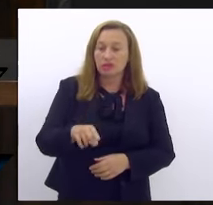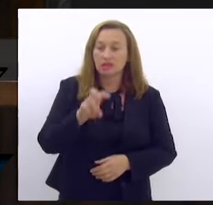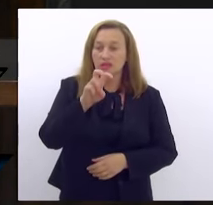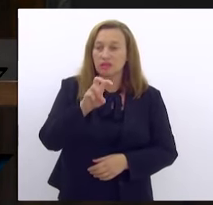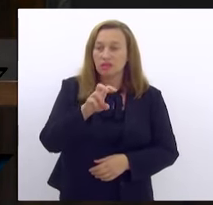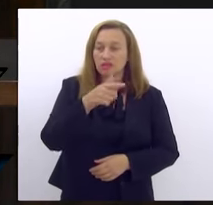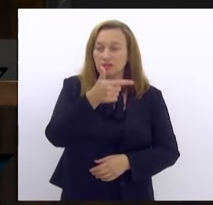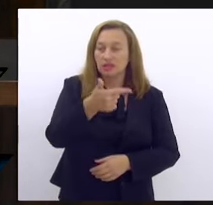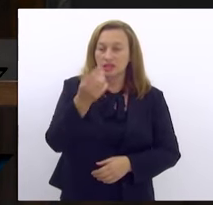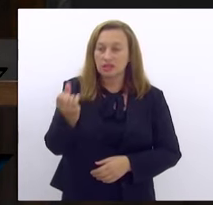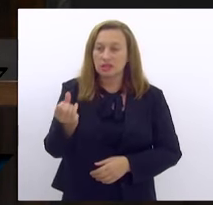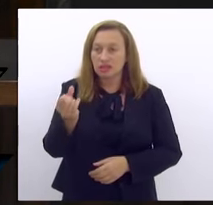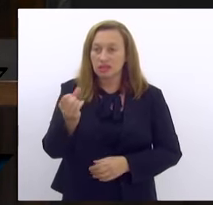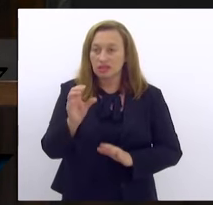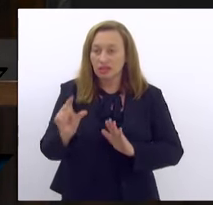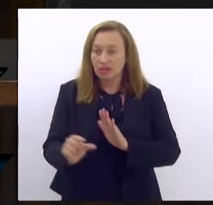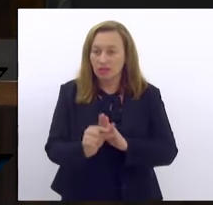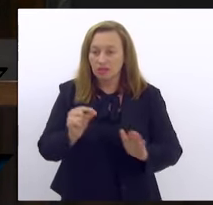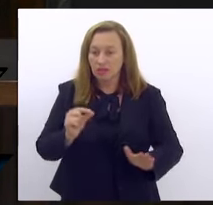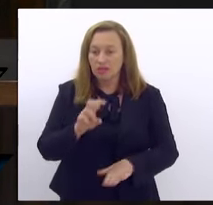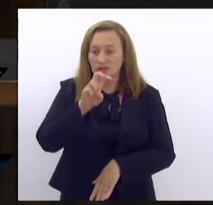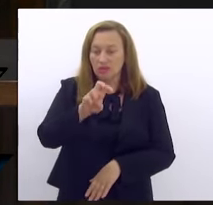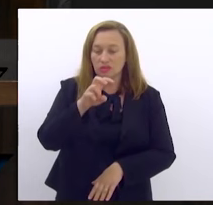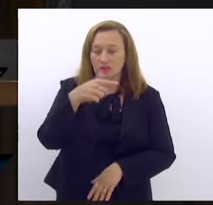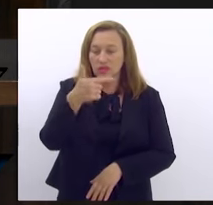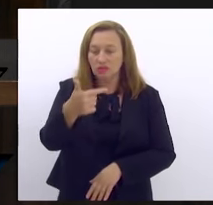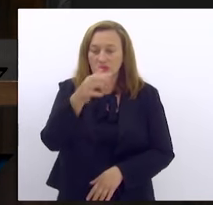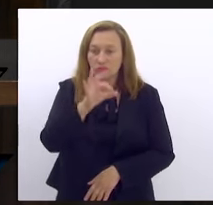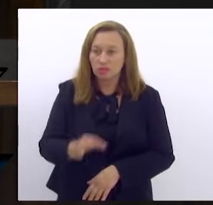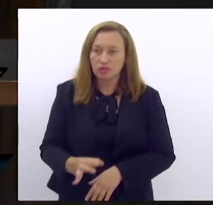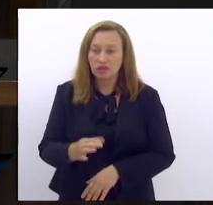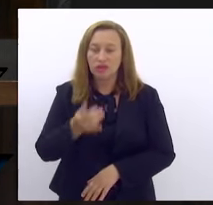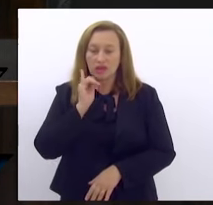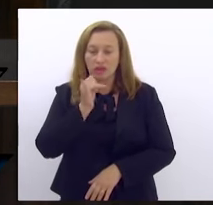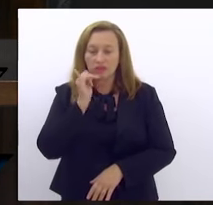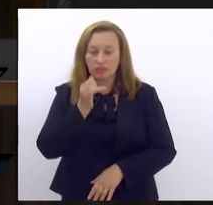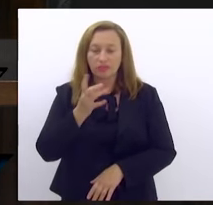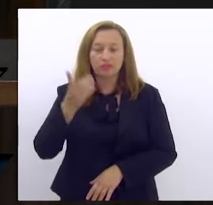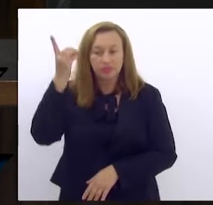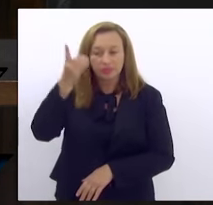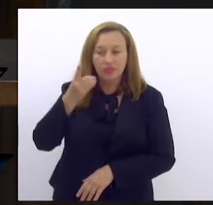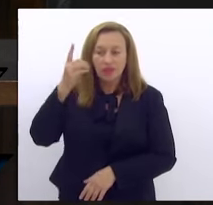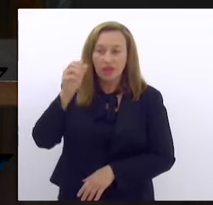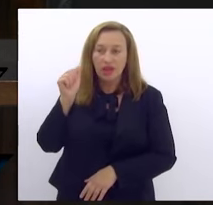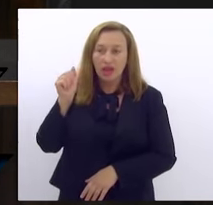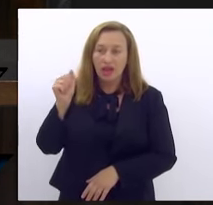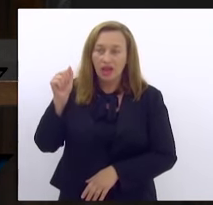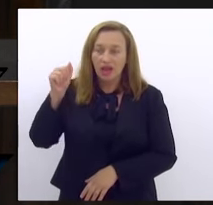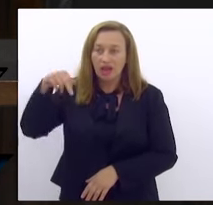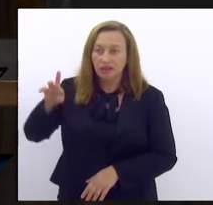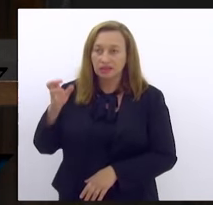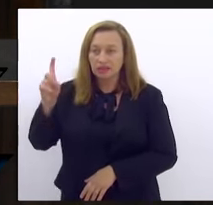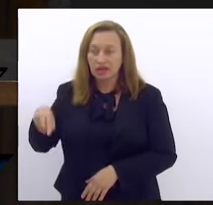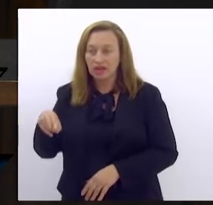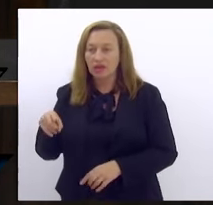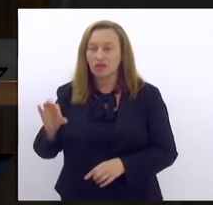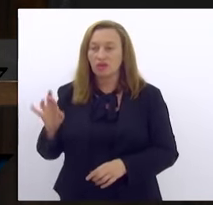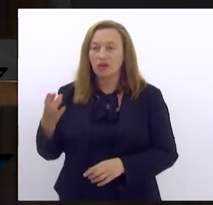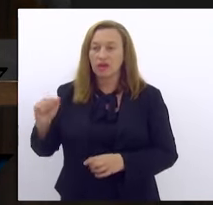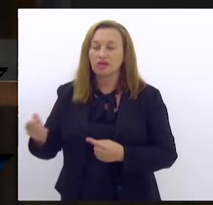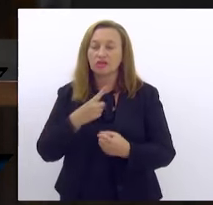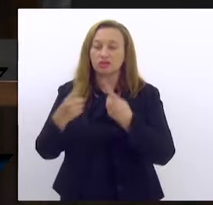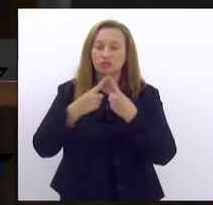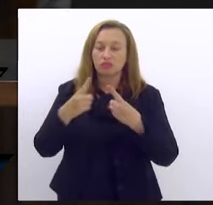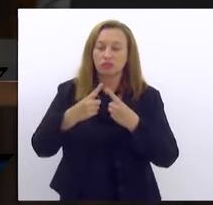a 26 emendas, perfazendo 52%. Relator, deputado André Correia. Em discussão, não havendo quem